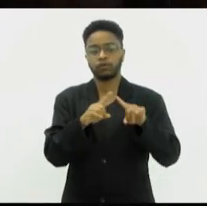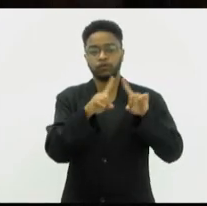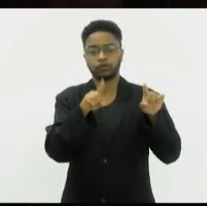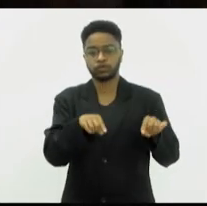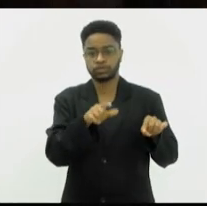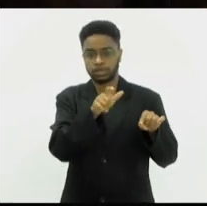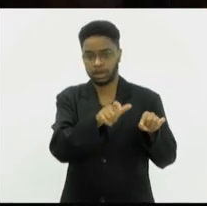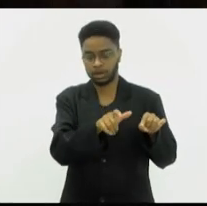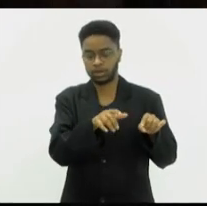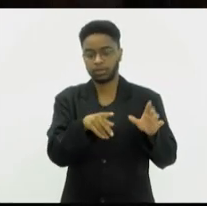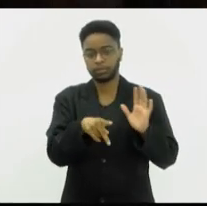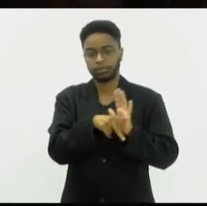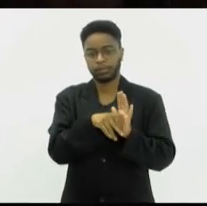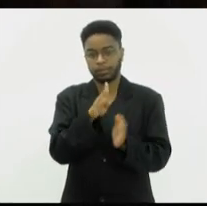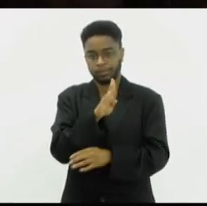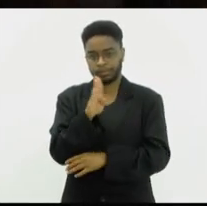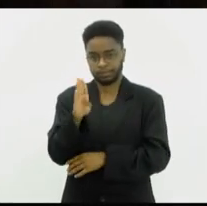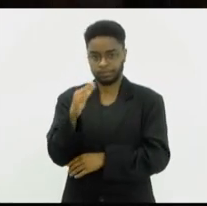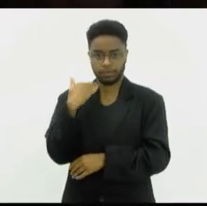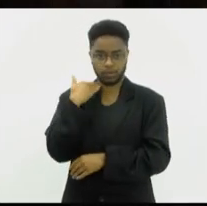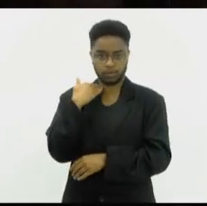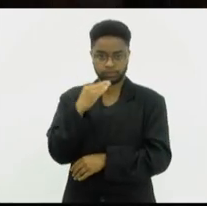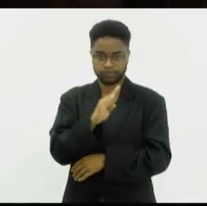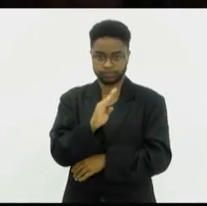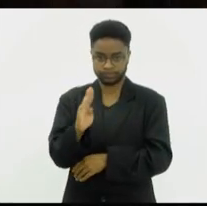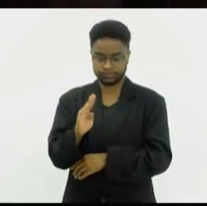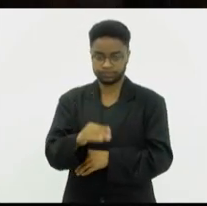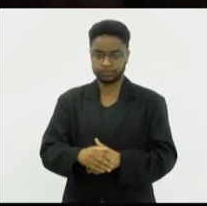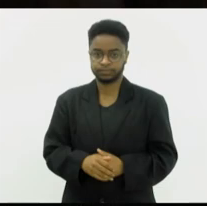do Banco do Brasil,